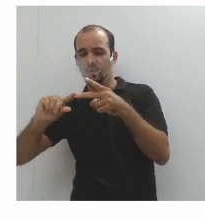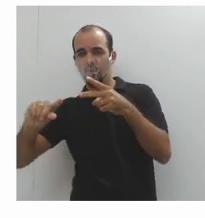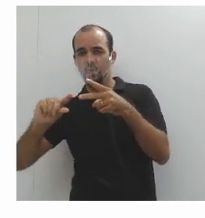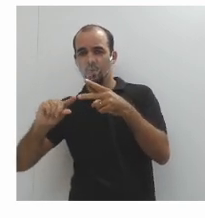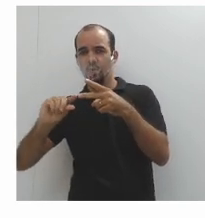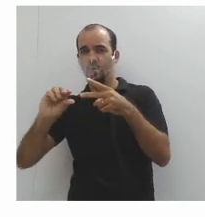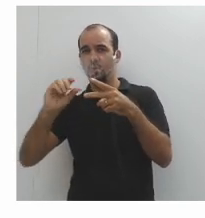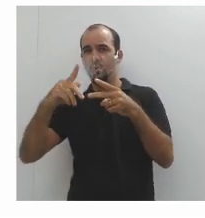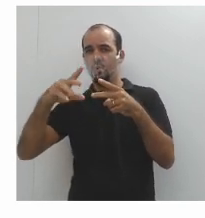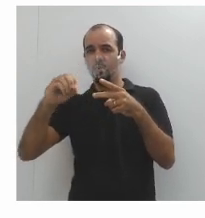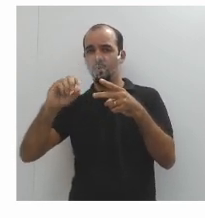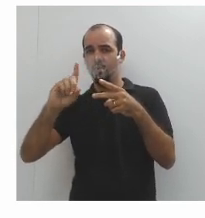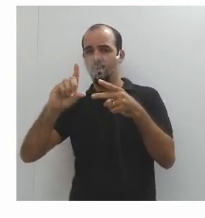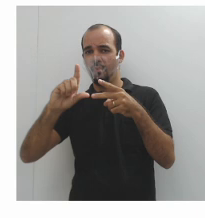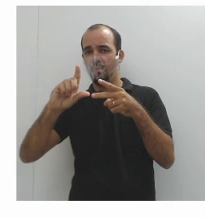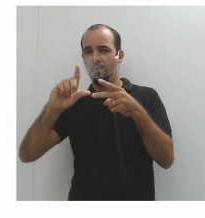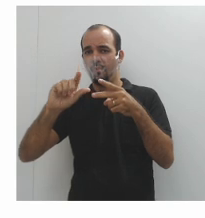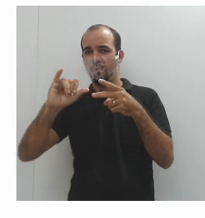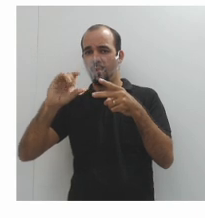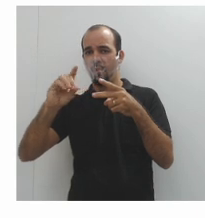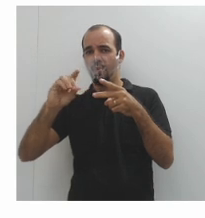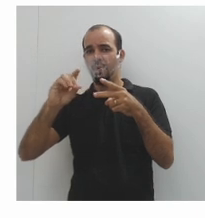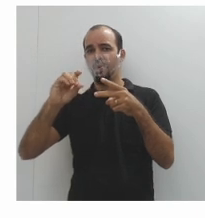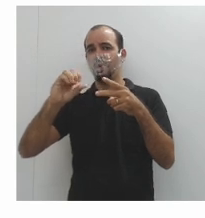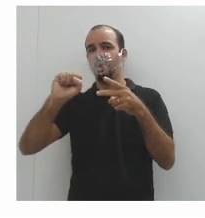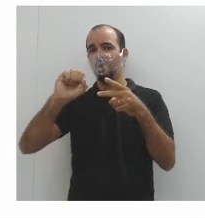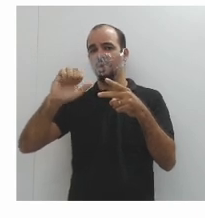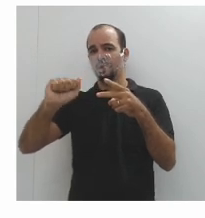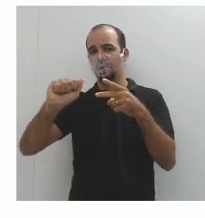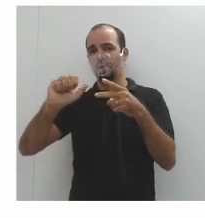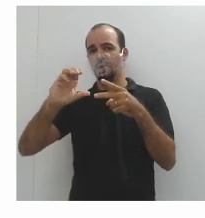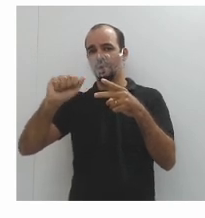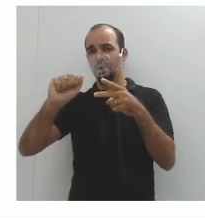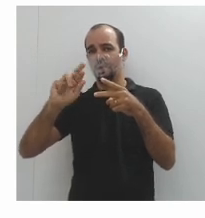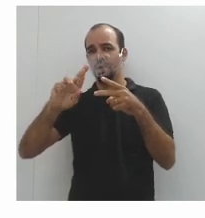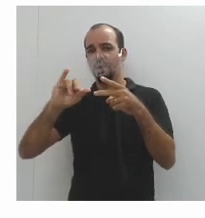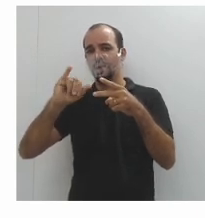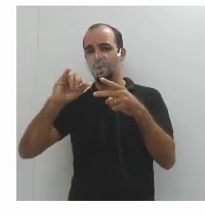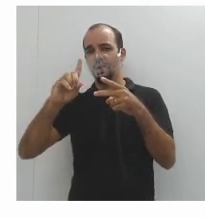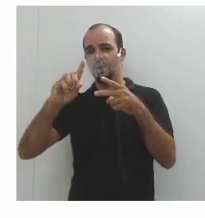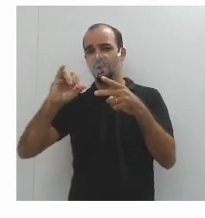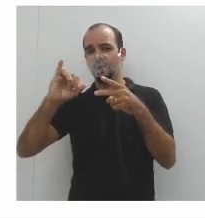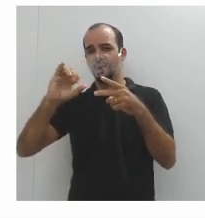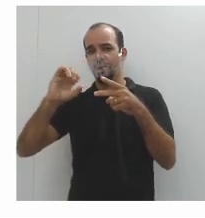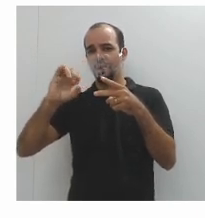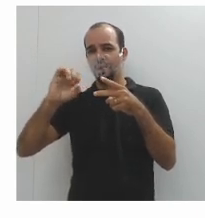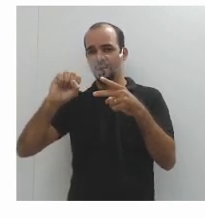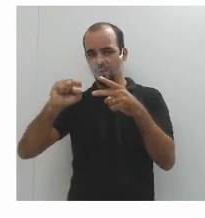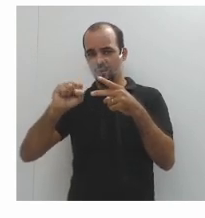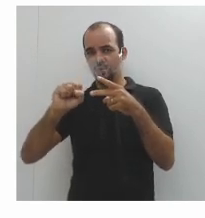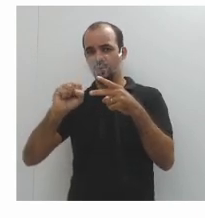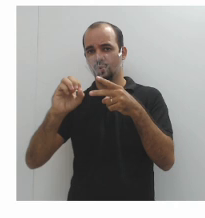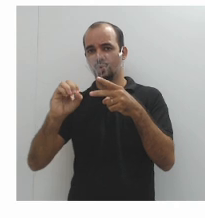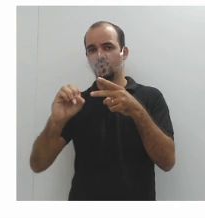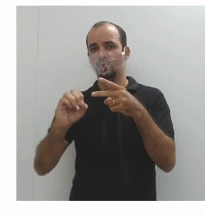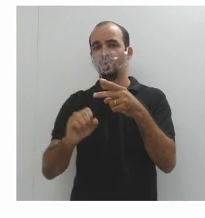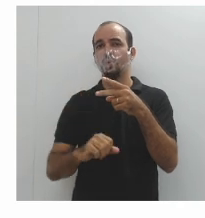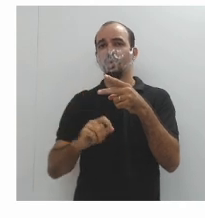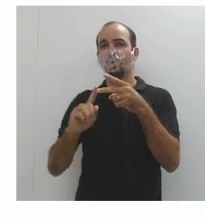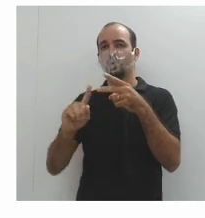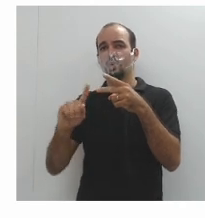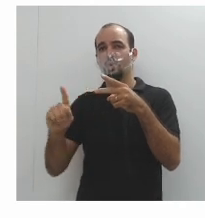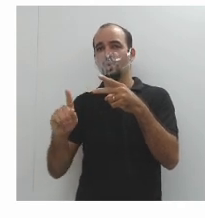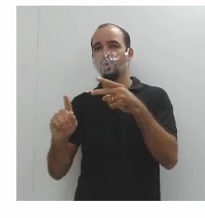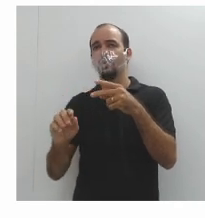oligosacarídeo é a sacarose. Quando eu tenho água, a água quebra a sua cadeia